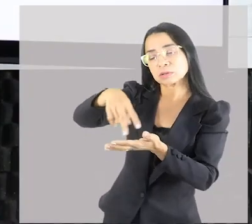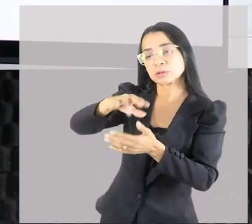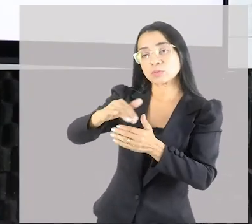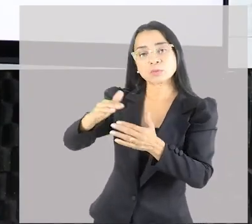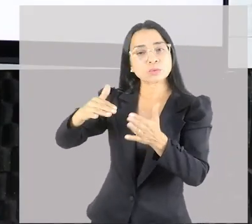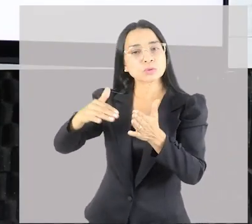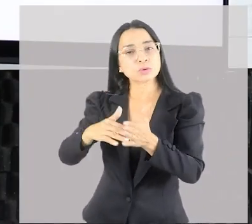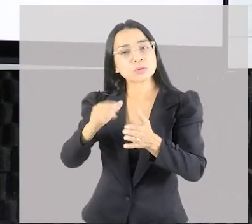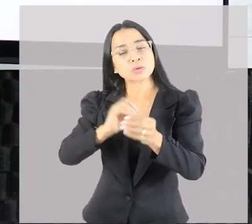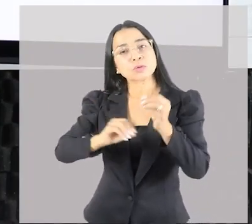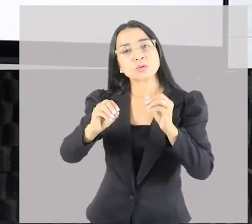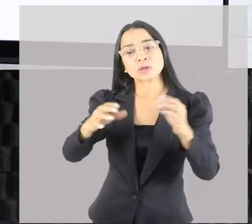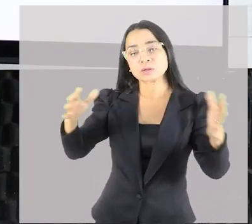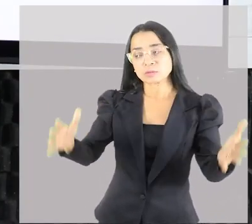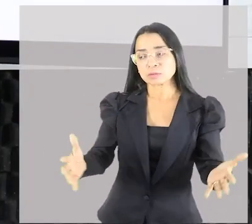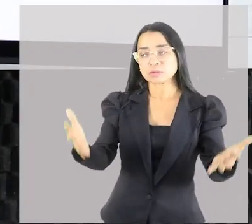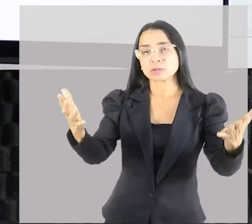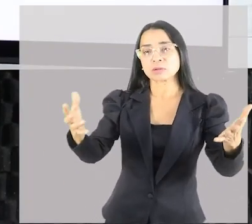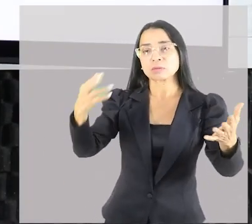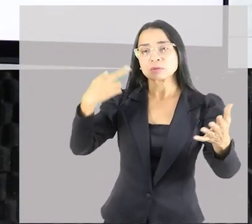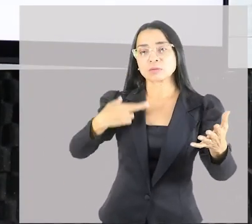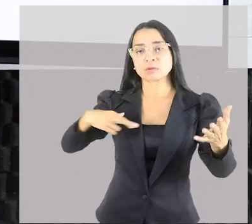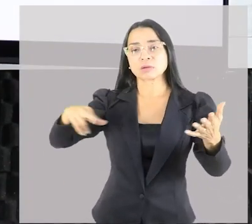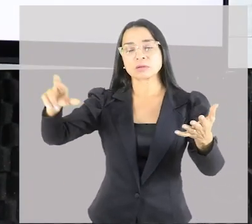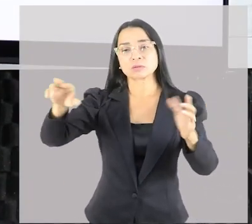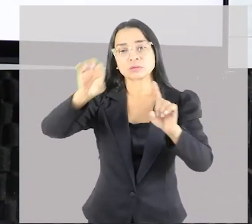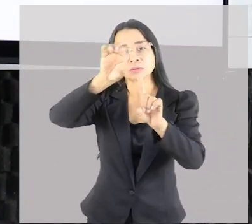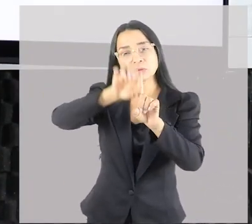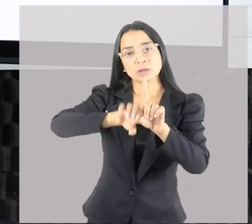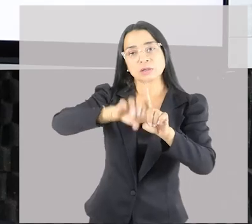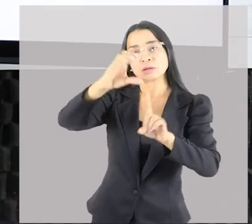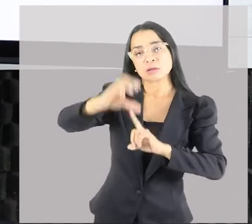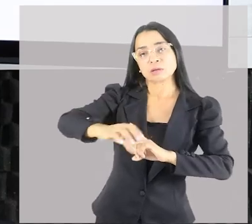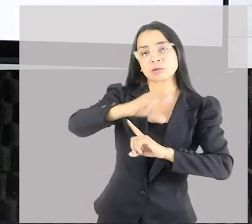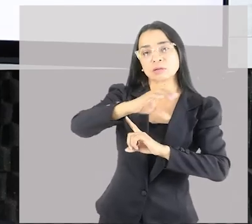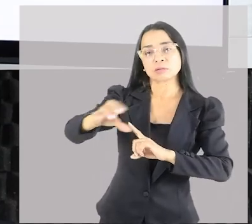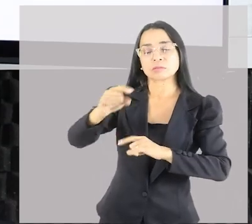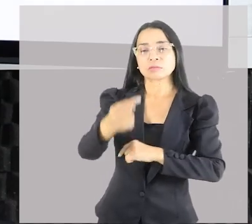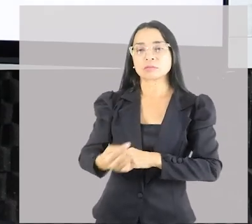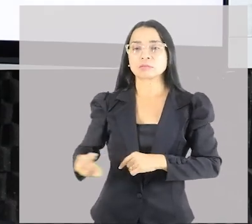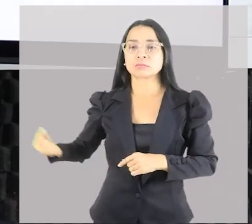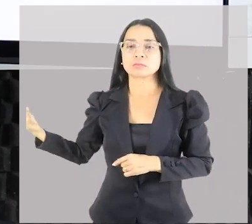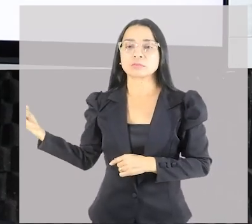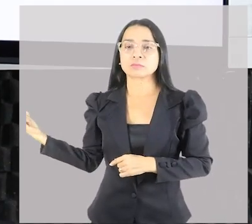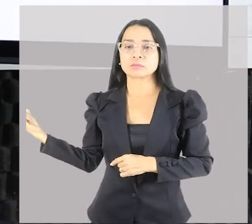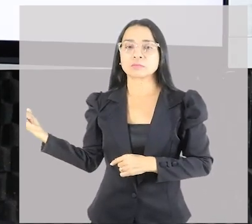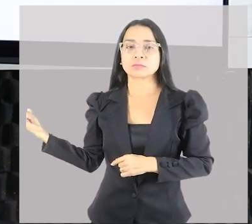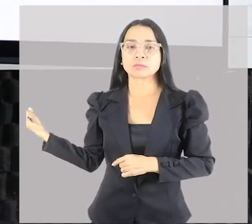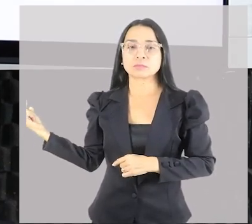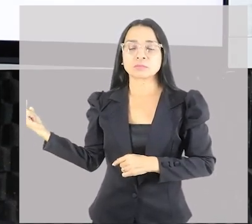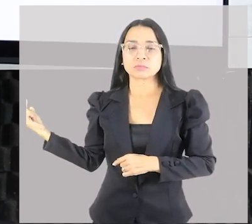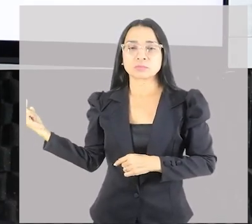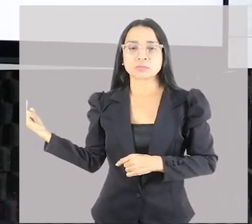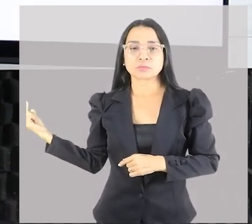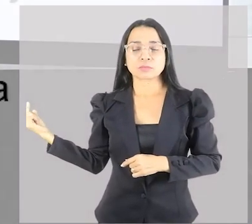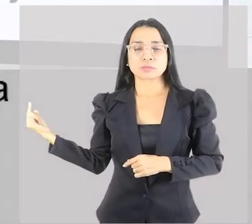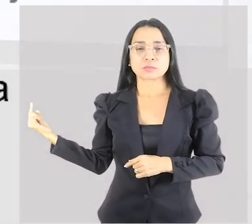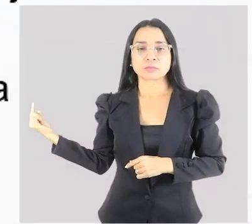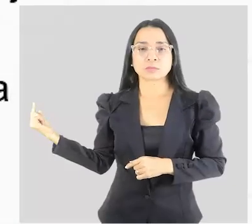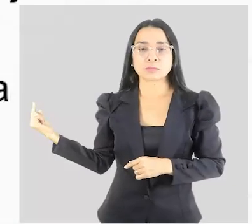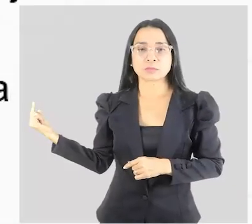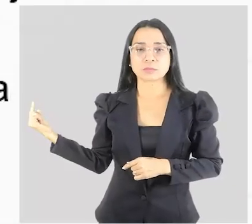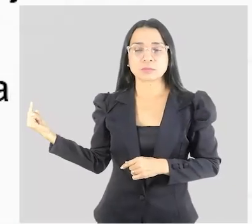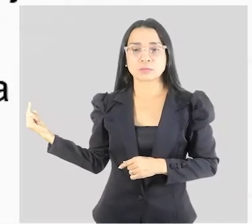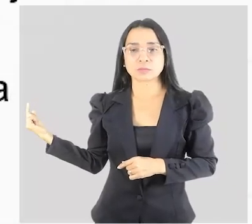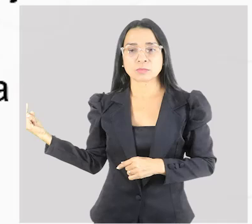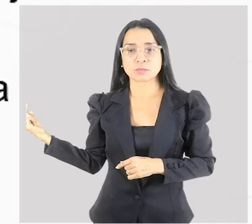de uma celebração religiosa do calendário católico. Vamos passar? História